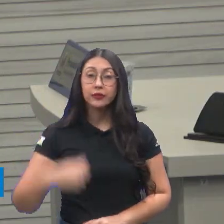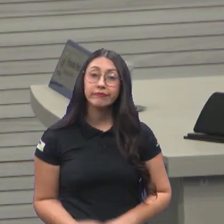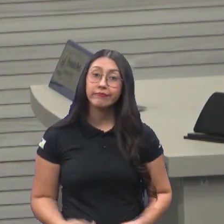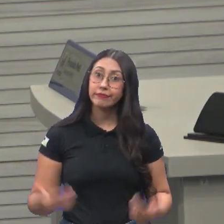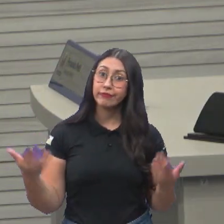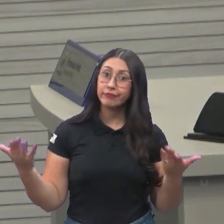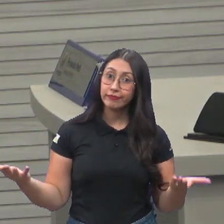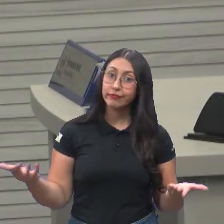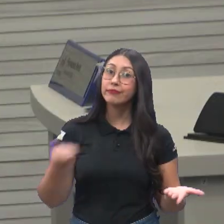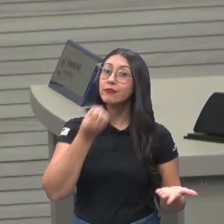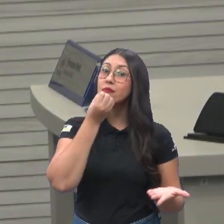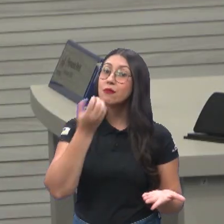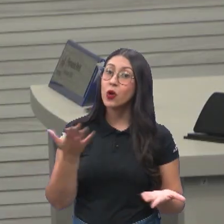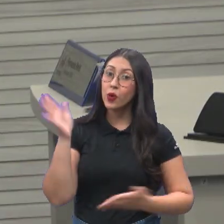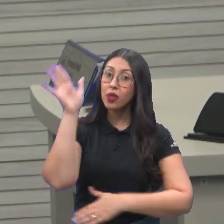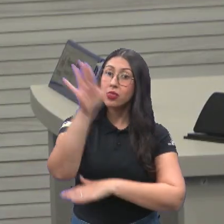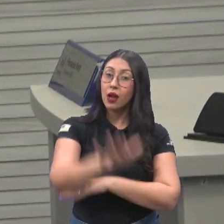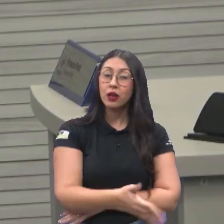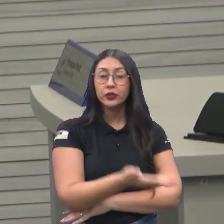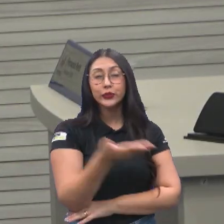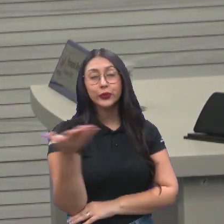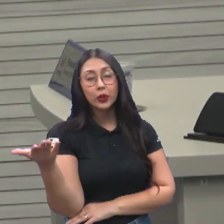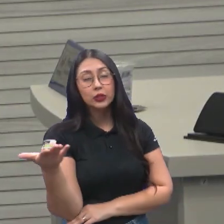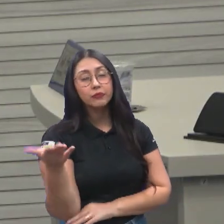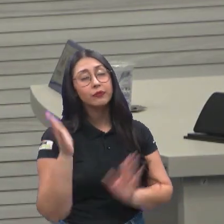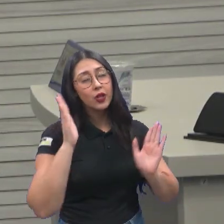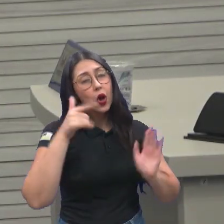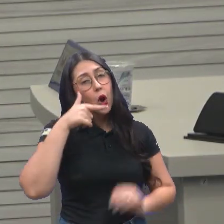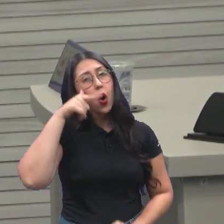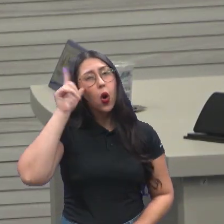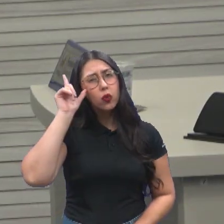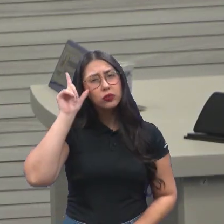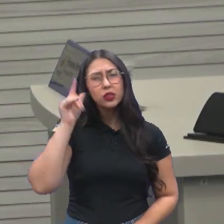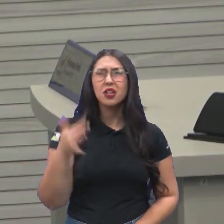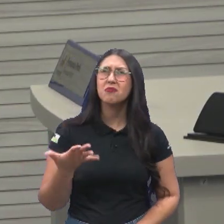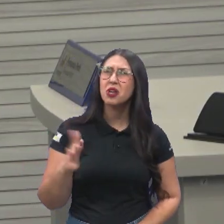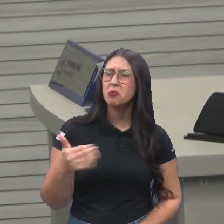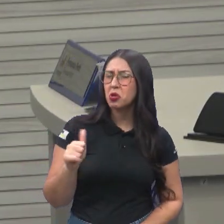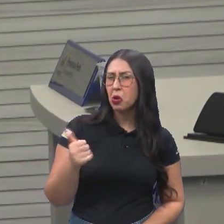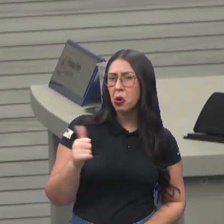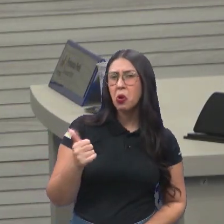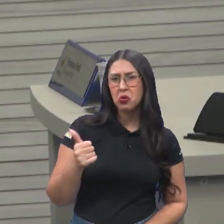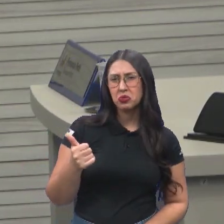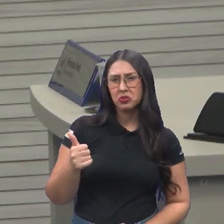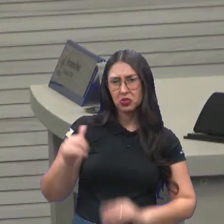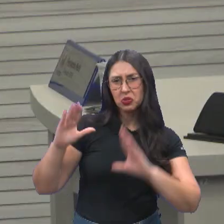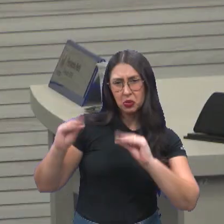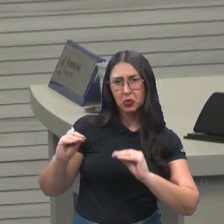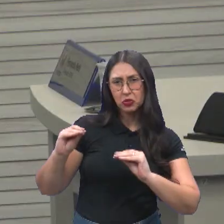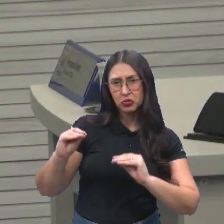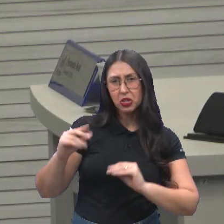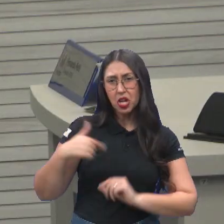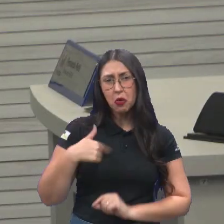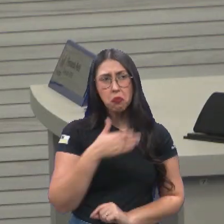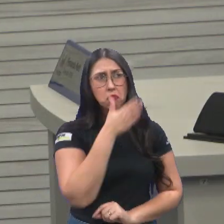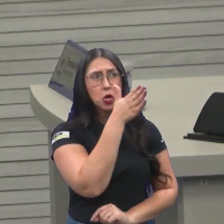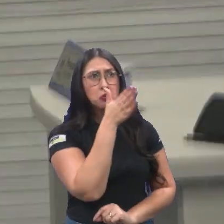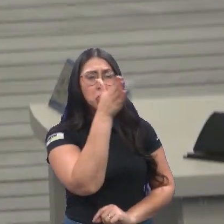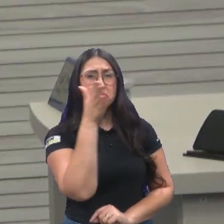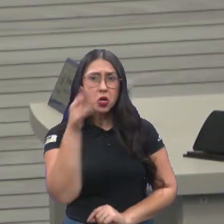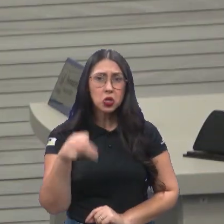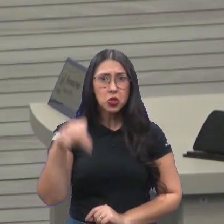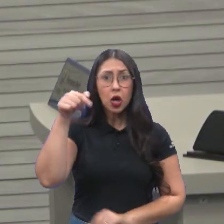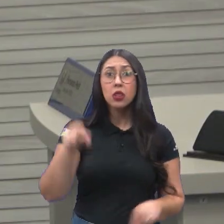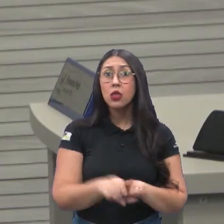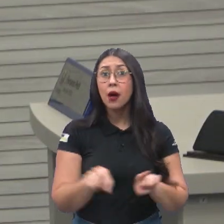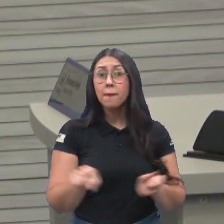boa tarde a todos. Como eu disse ontem, por volta lá das 11, 11h30, meia-noite, a gente rodou a Zona Norte, estive também no Jaguari,